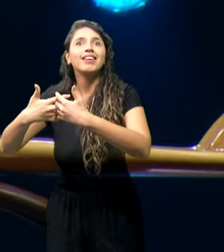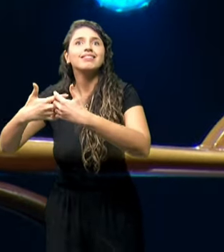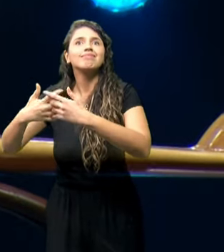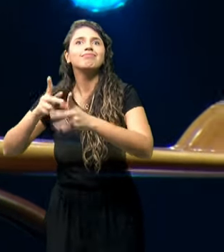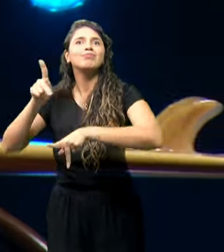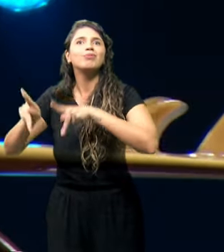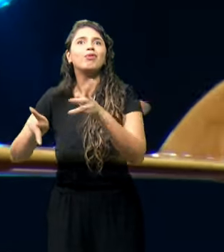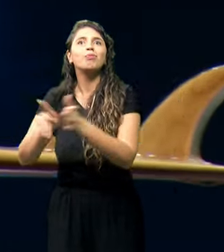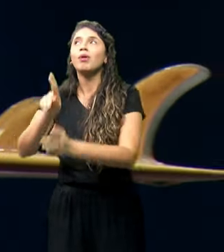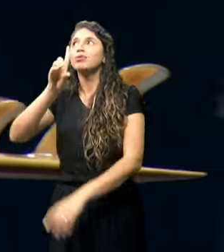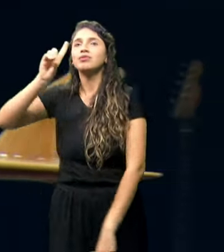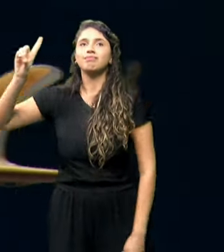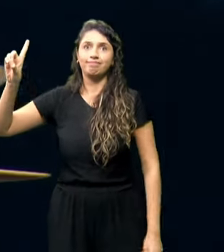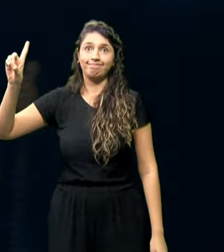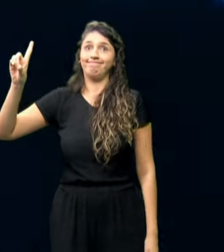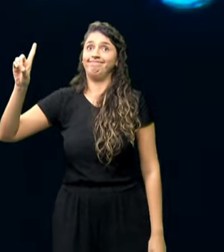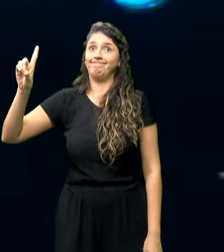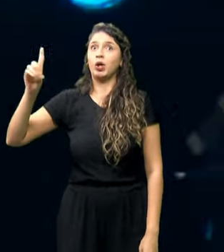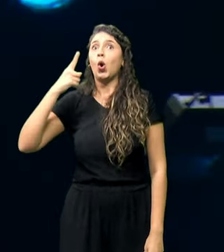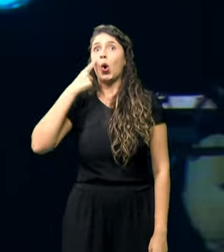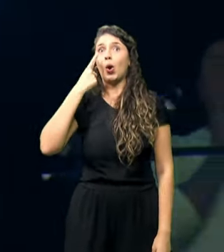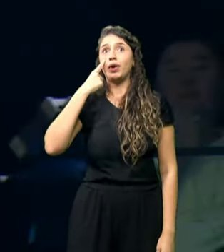corre. Segura essa daí.